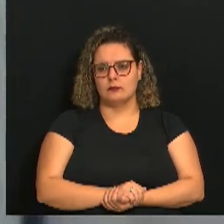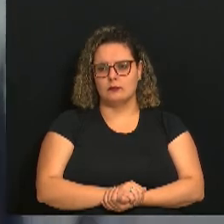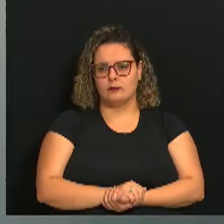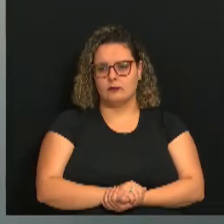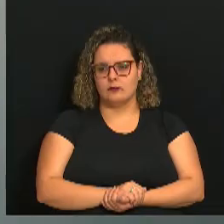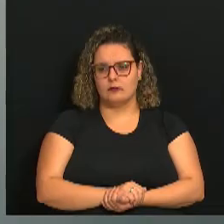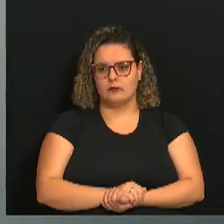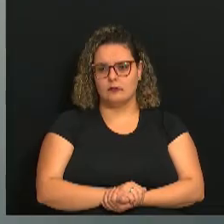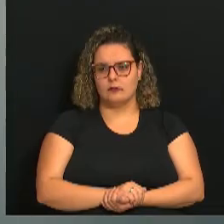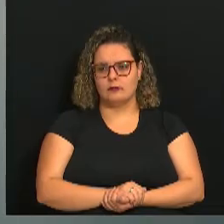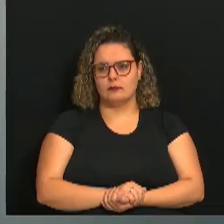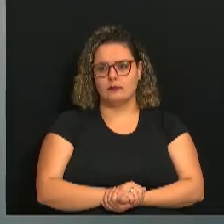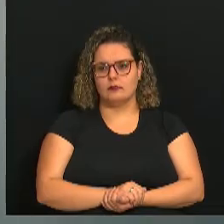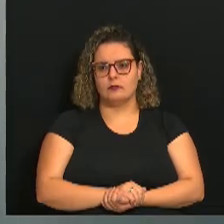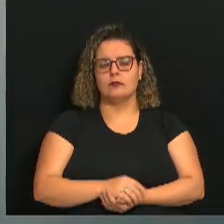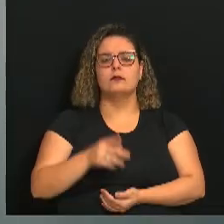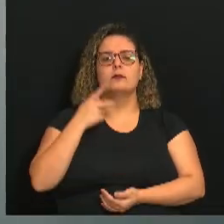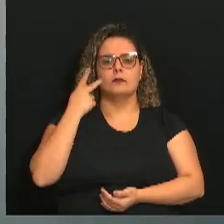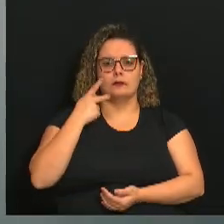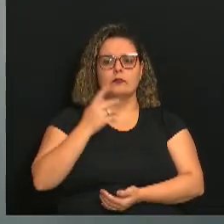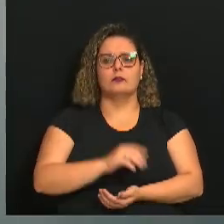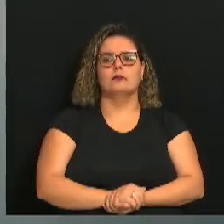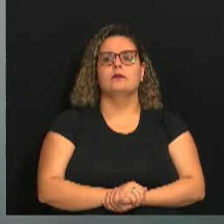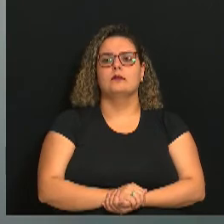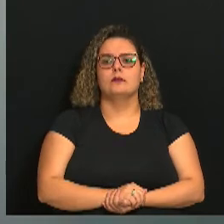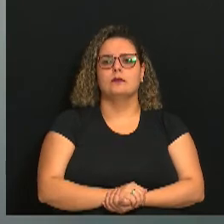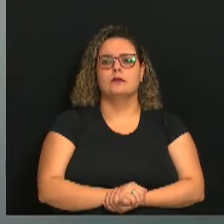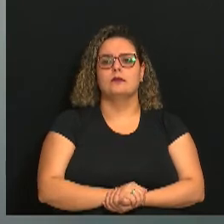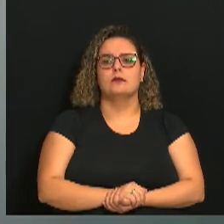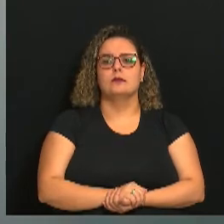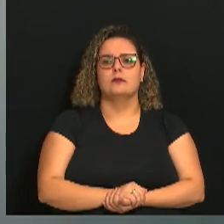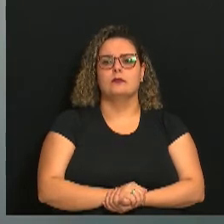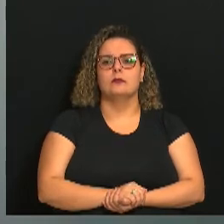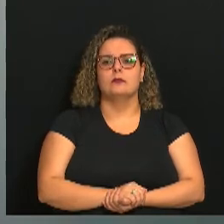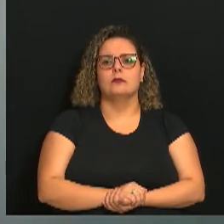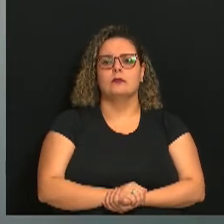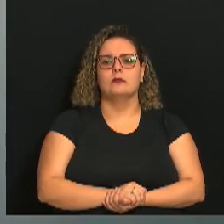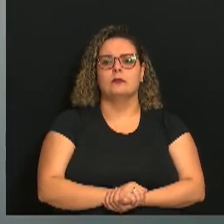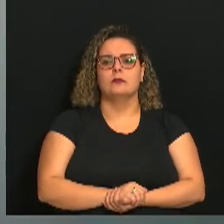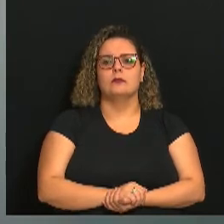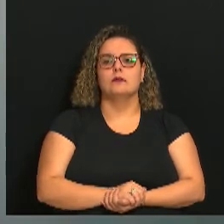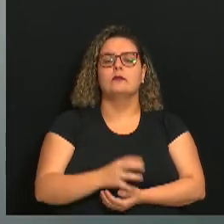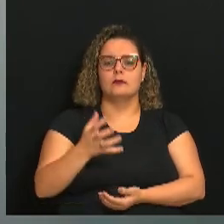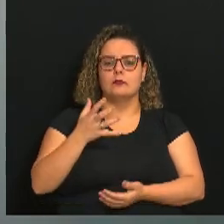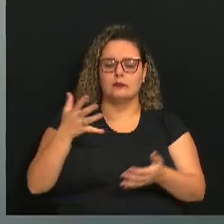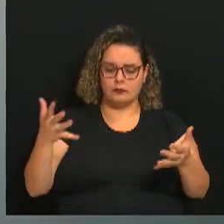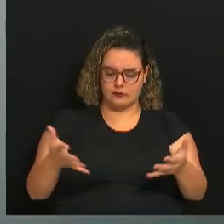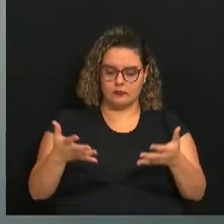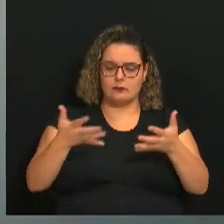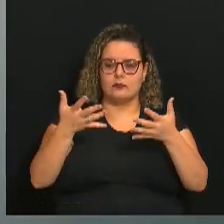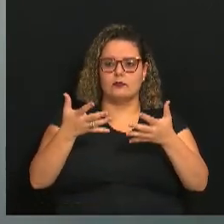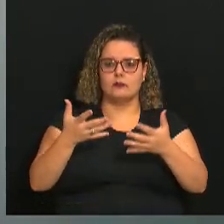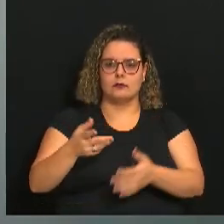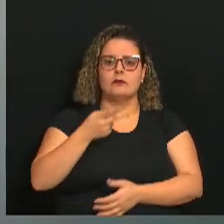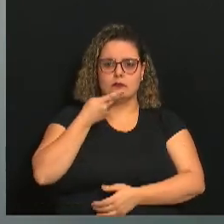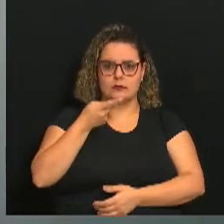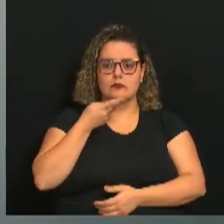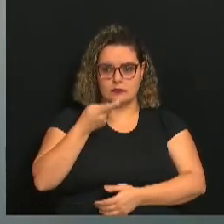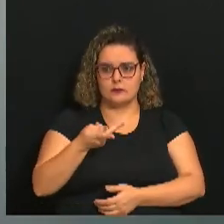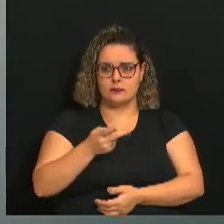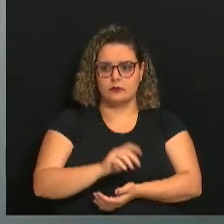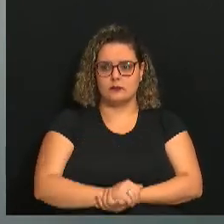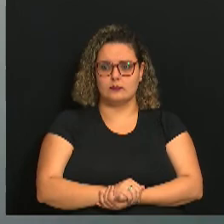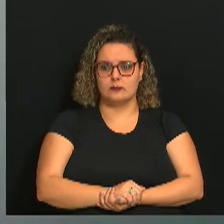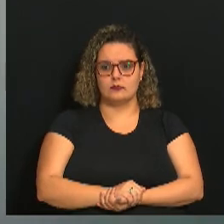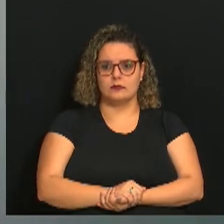o seguinte, vereador, eu acho que, primeiro, eu quero endossar também a sua fala quando